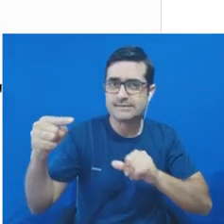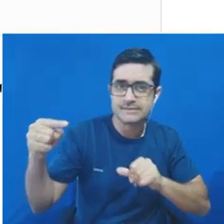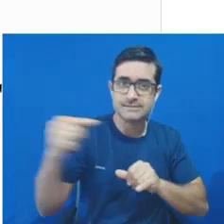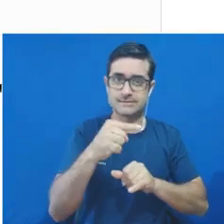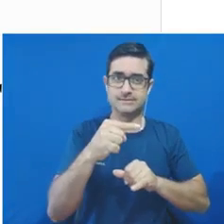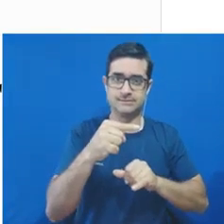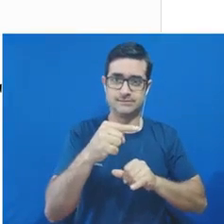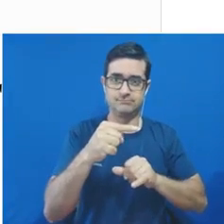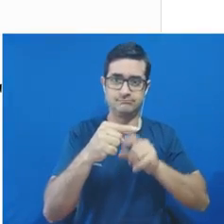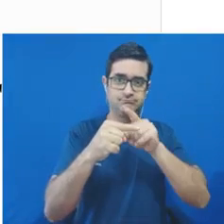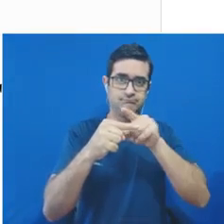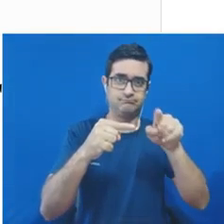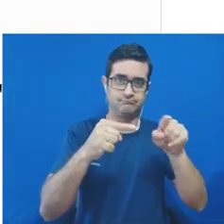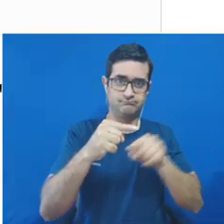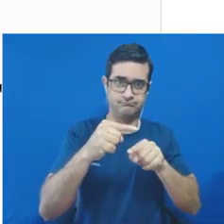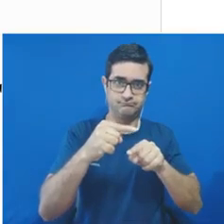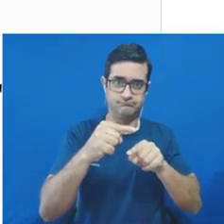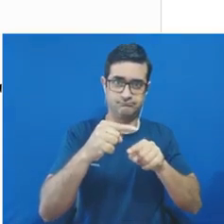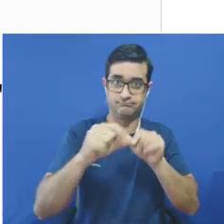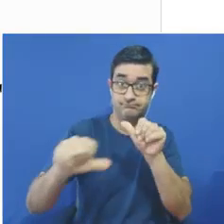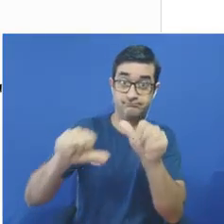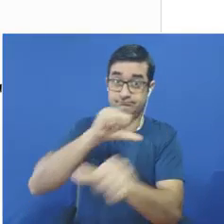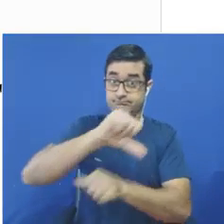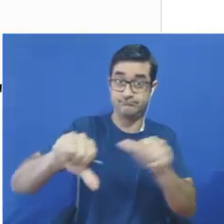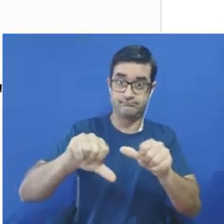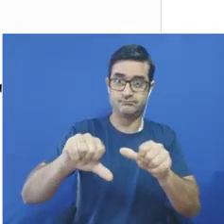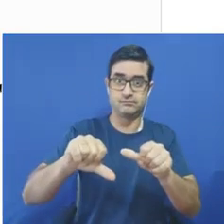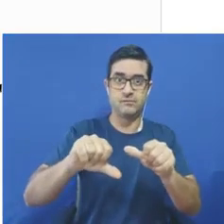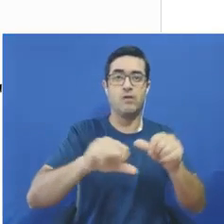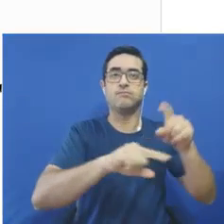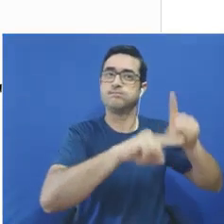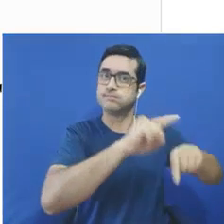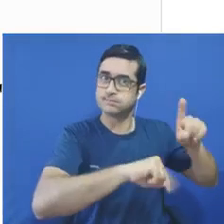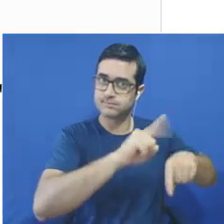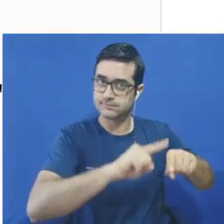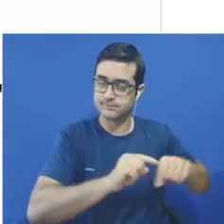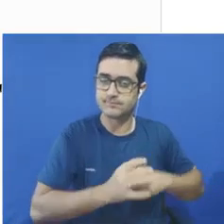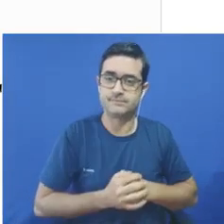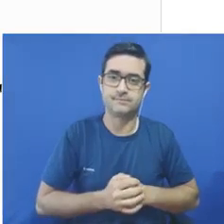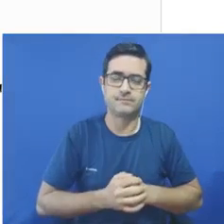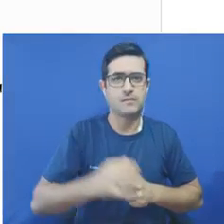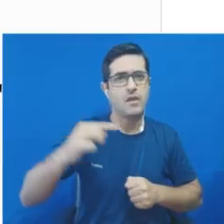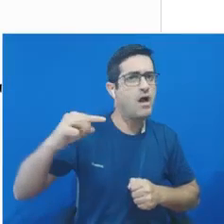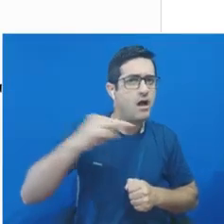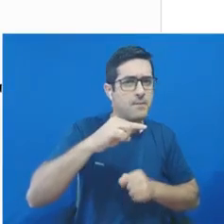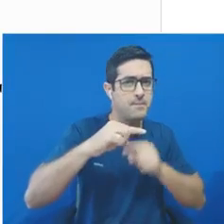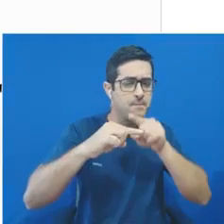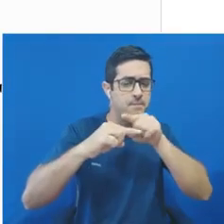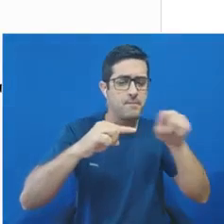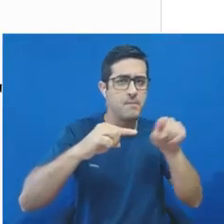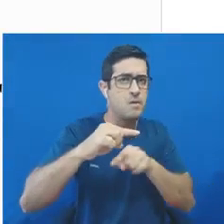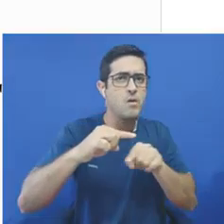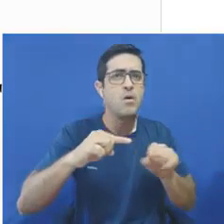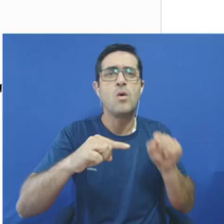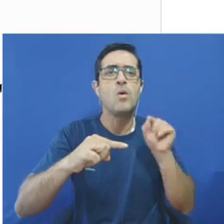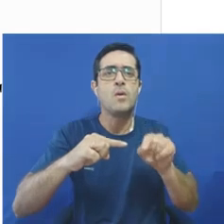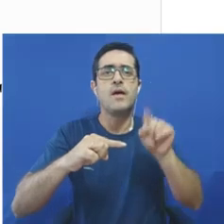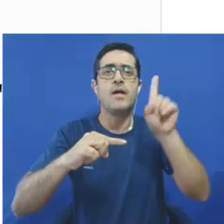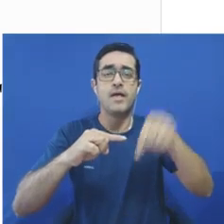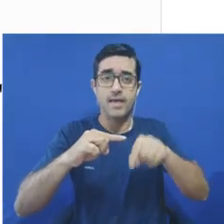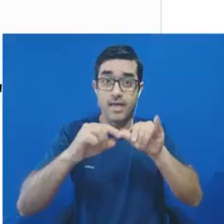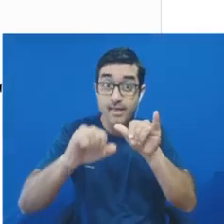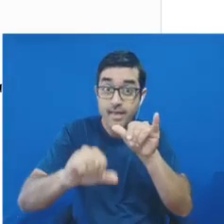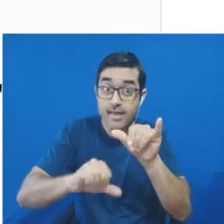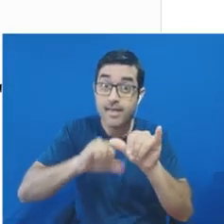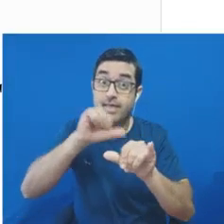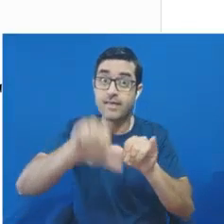seta da transformação e os produtos. Então, a flecha vai representar